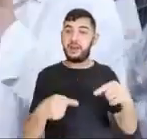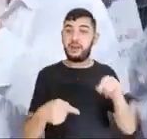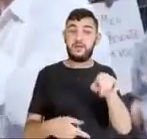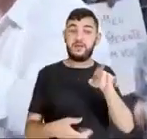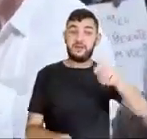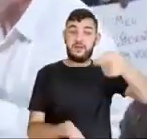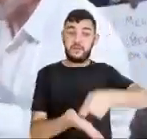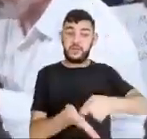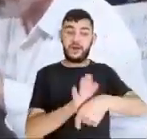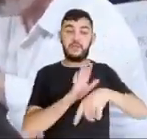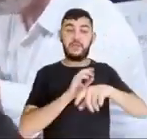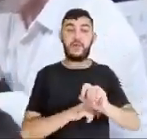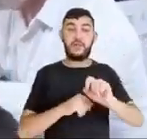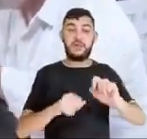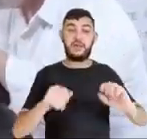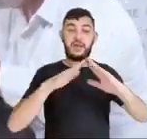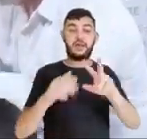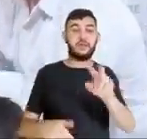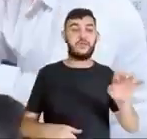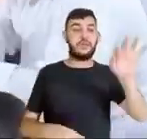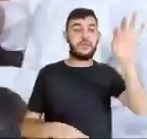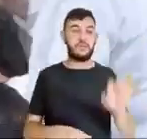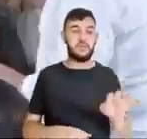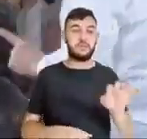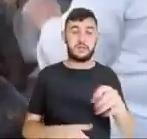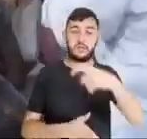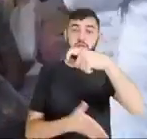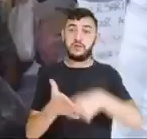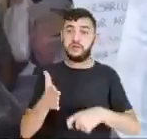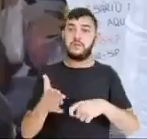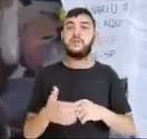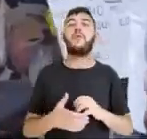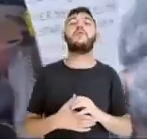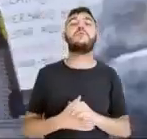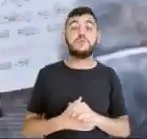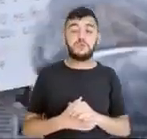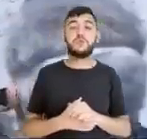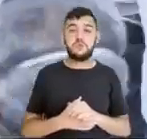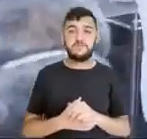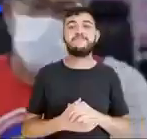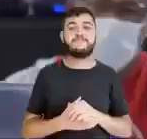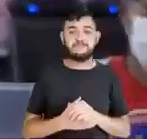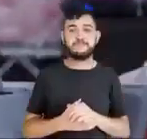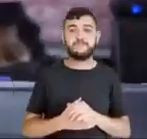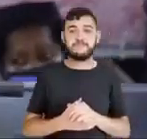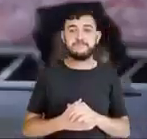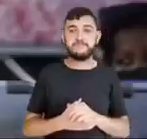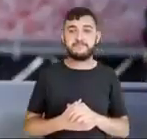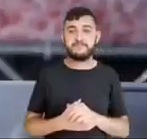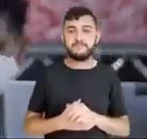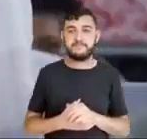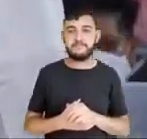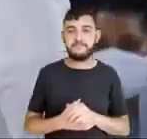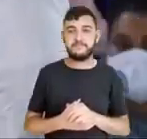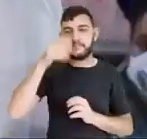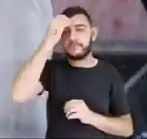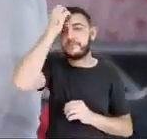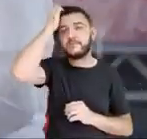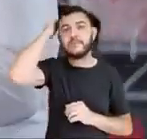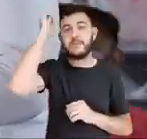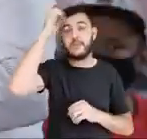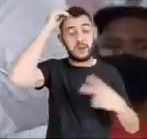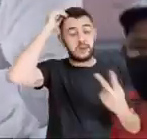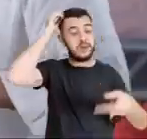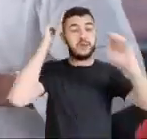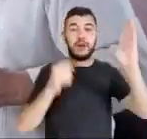casa 50% de imposto sobre herança. 50%. Aqui no Brasil é 4%.